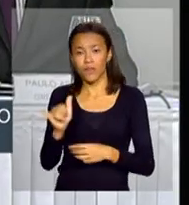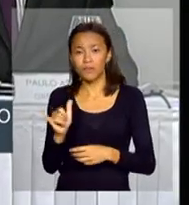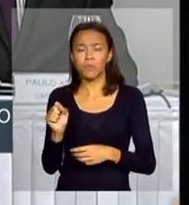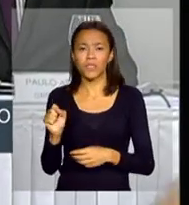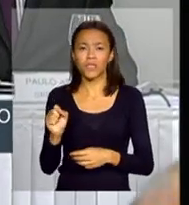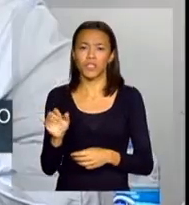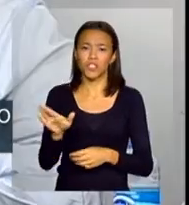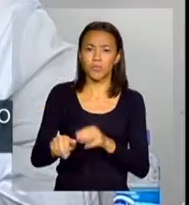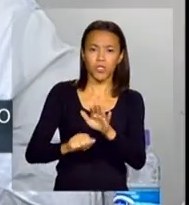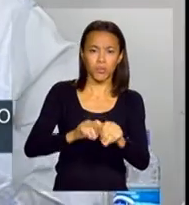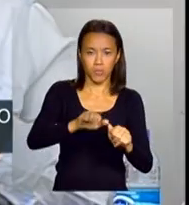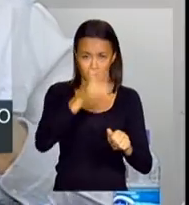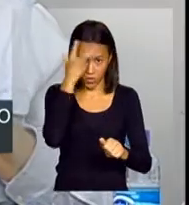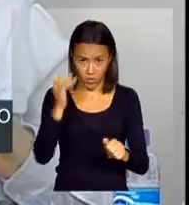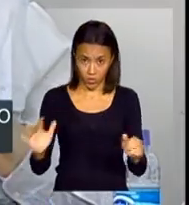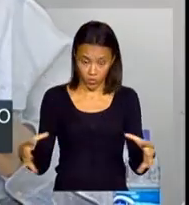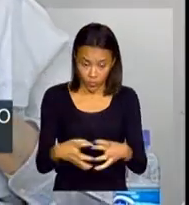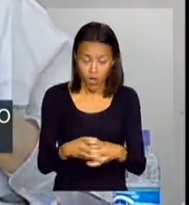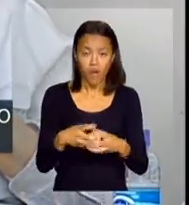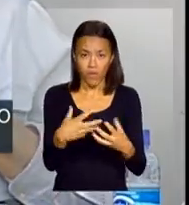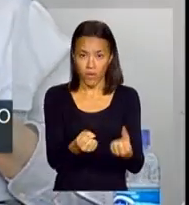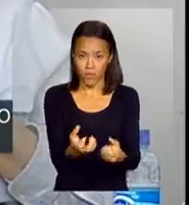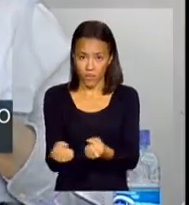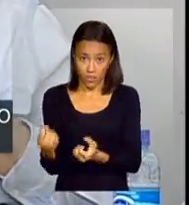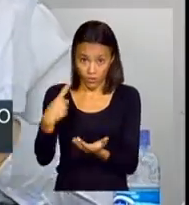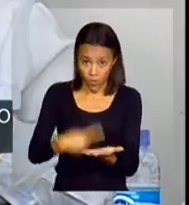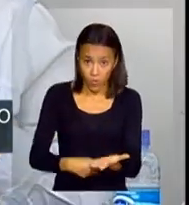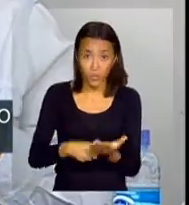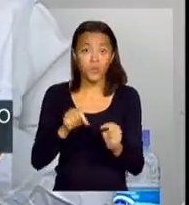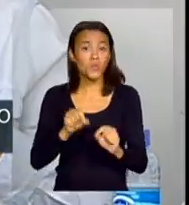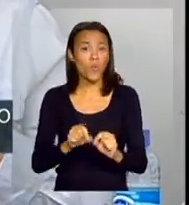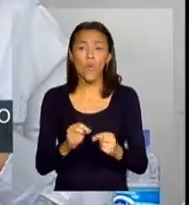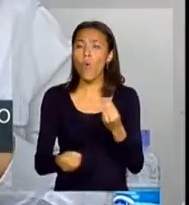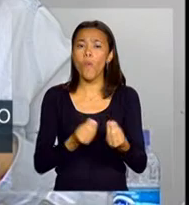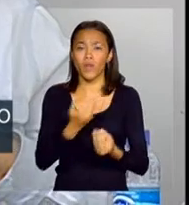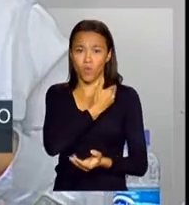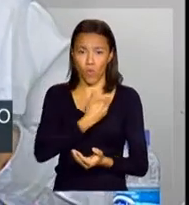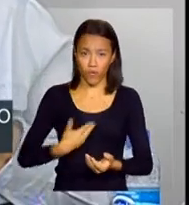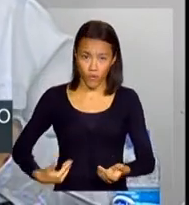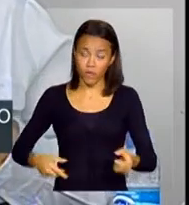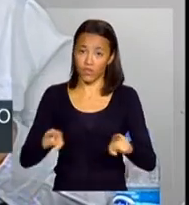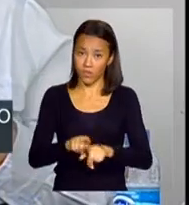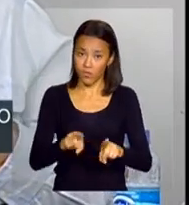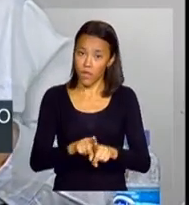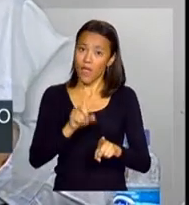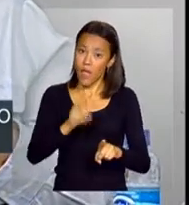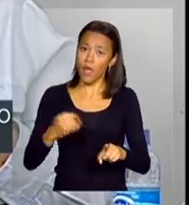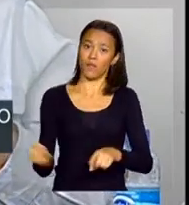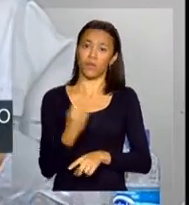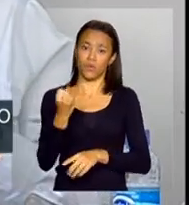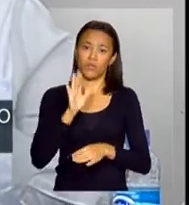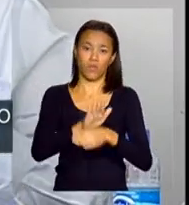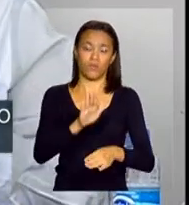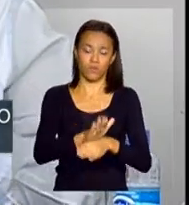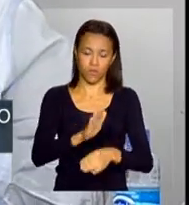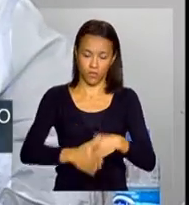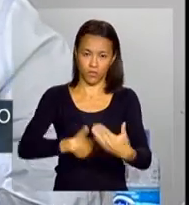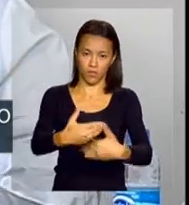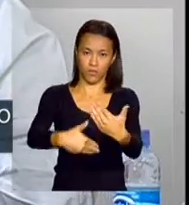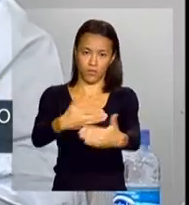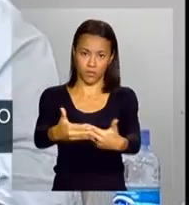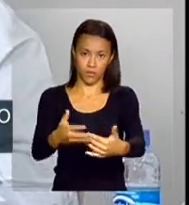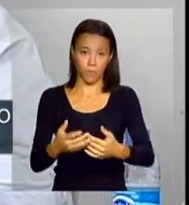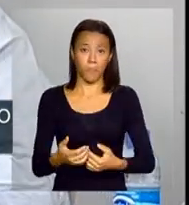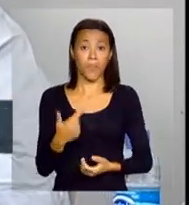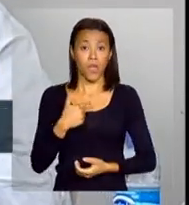o Lovatelli, conversando, vamos aderir, vamos fazer isso para entender como é que o governo também é um ator construtivo nesse processo. Não,